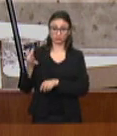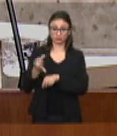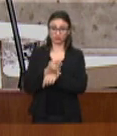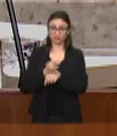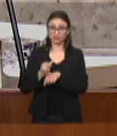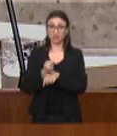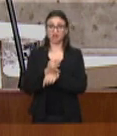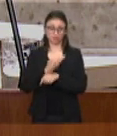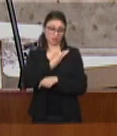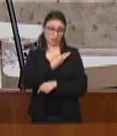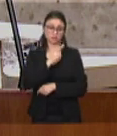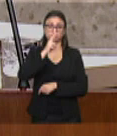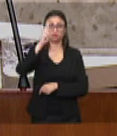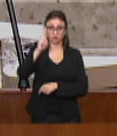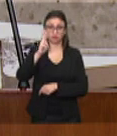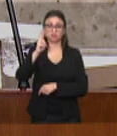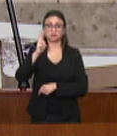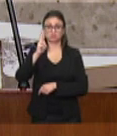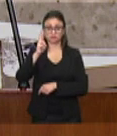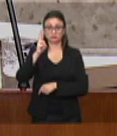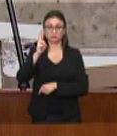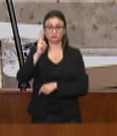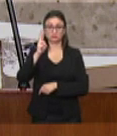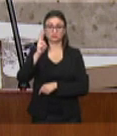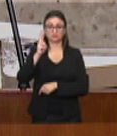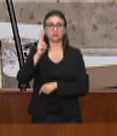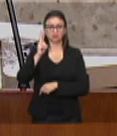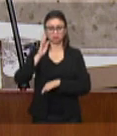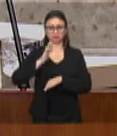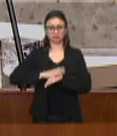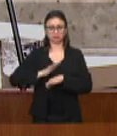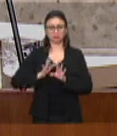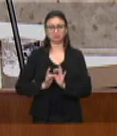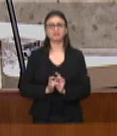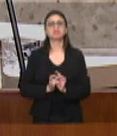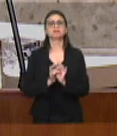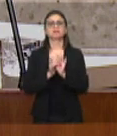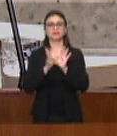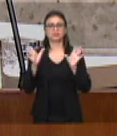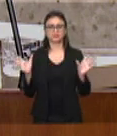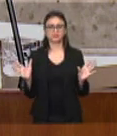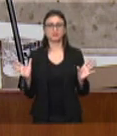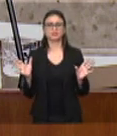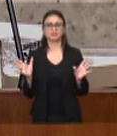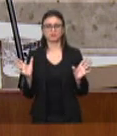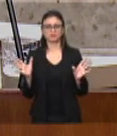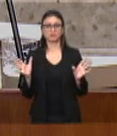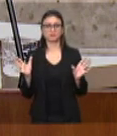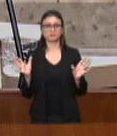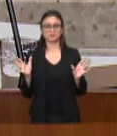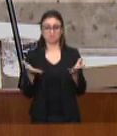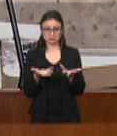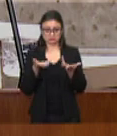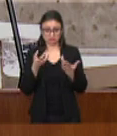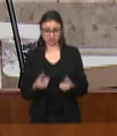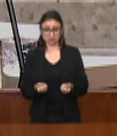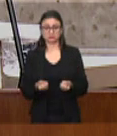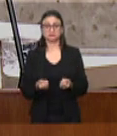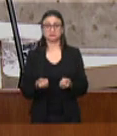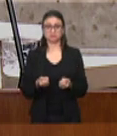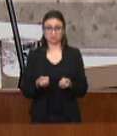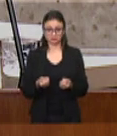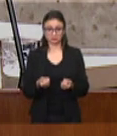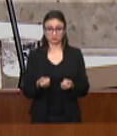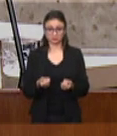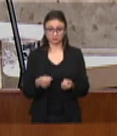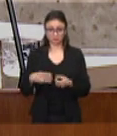feriado religioso que se autoriza sejam definidos pelos